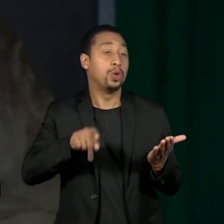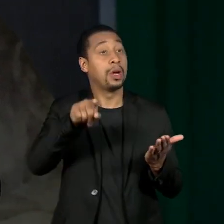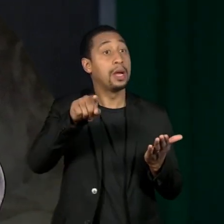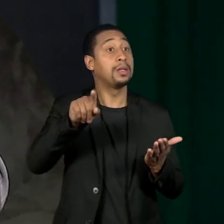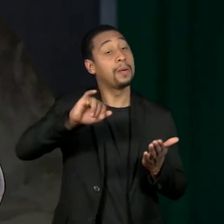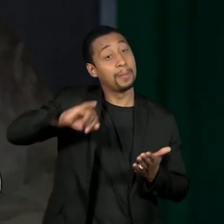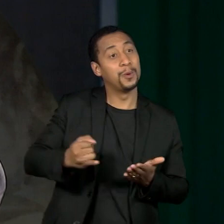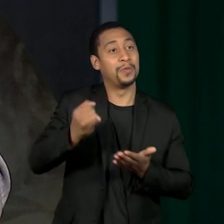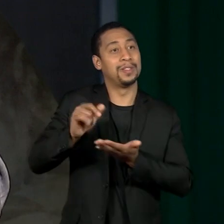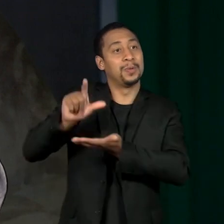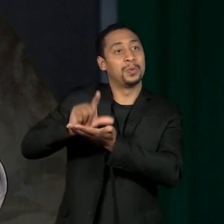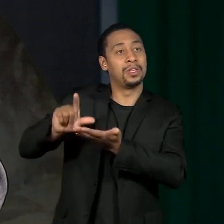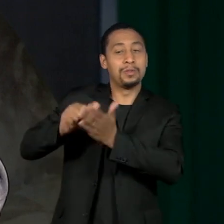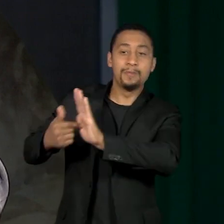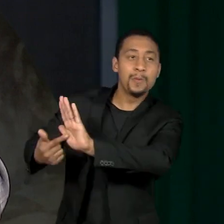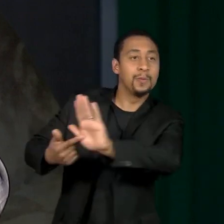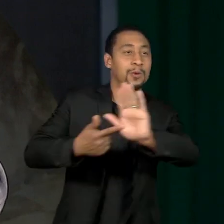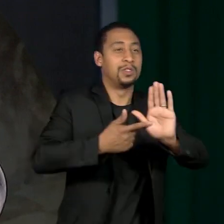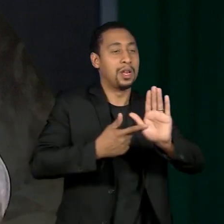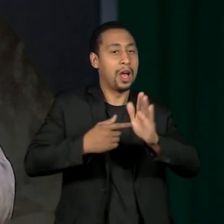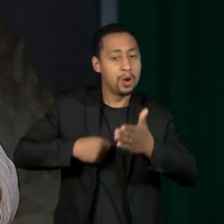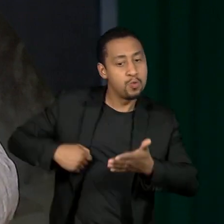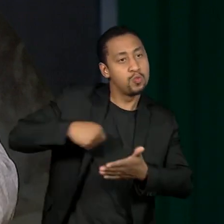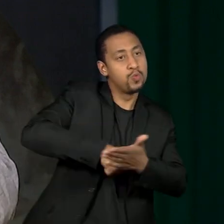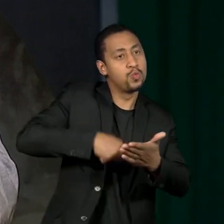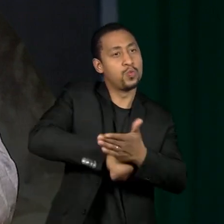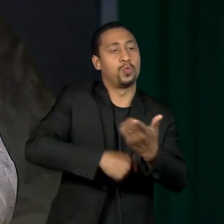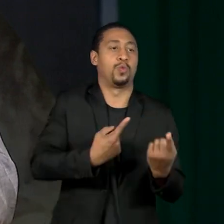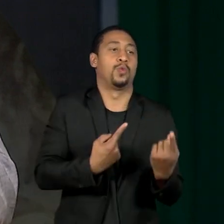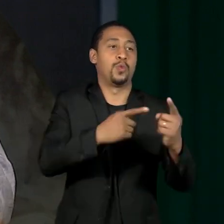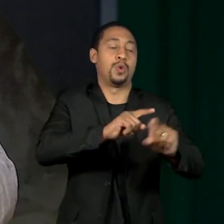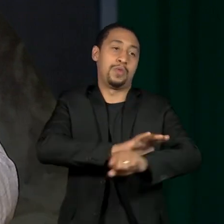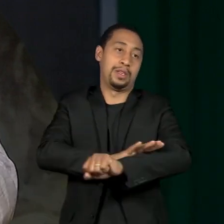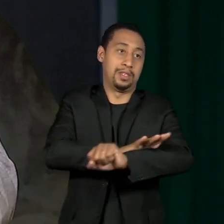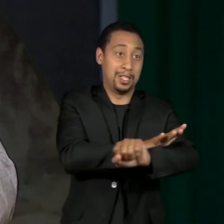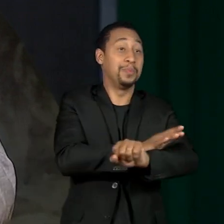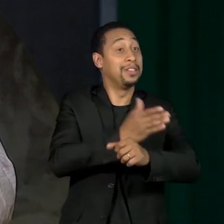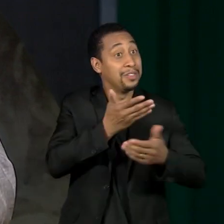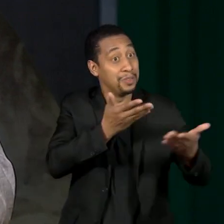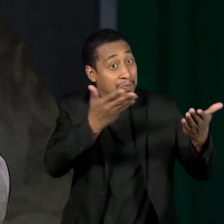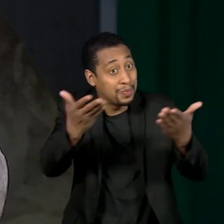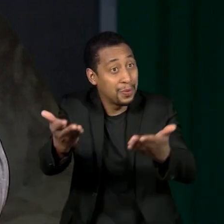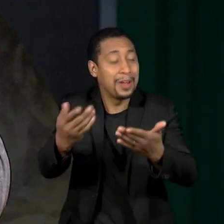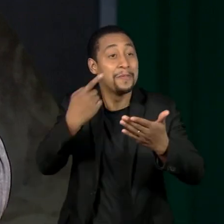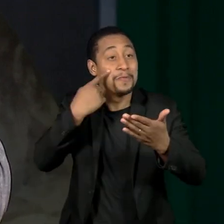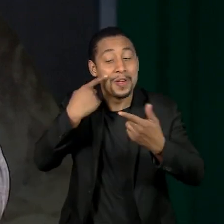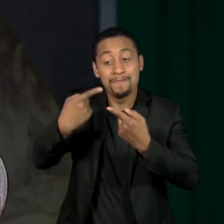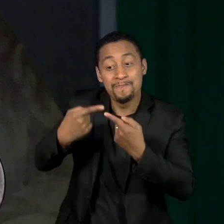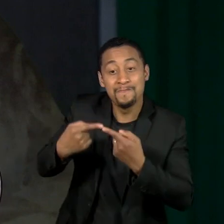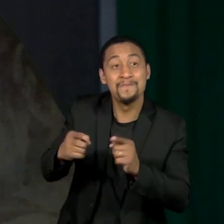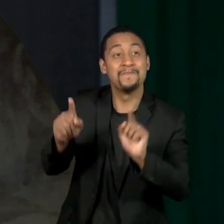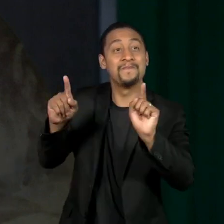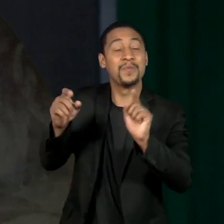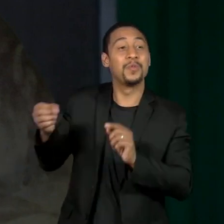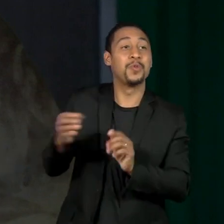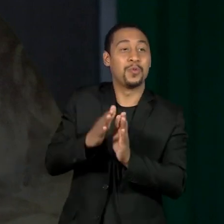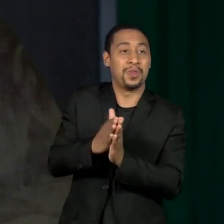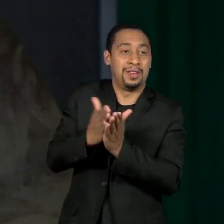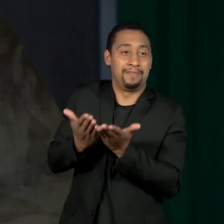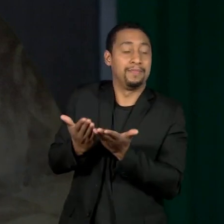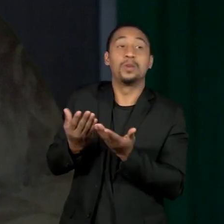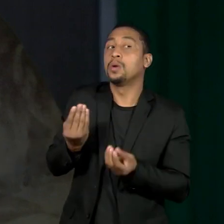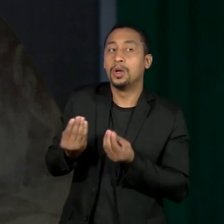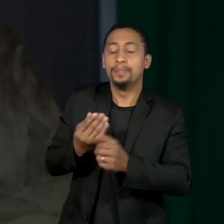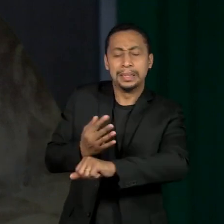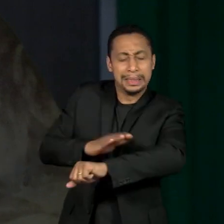voz, à sua luta contra o racismo. Nós fomos acompanhar o lançamento do seu novo livro, Sobrevivendo ao Racismo, e